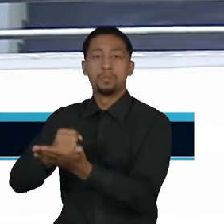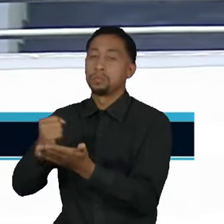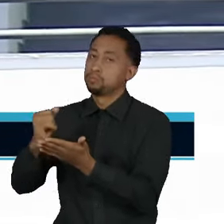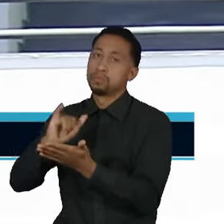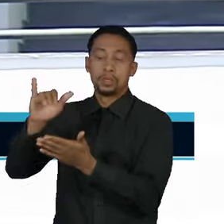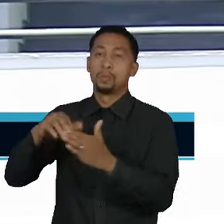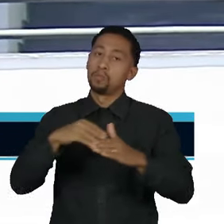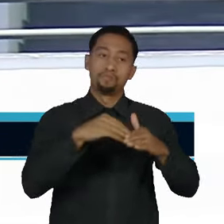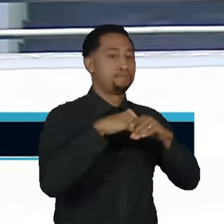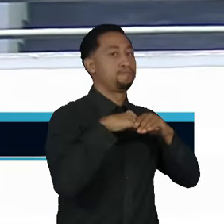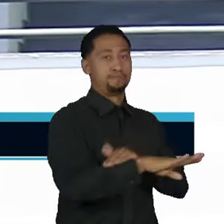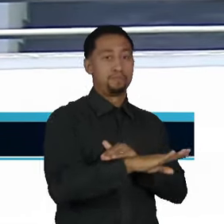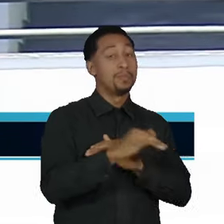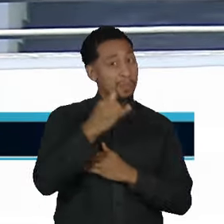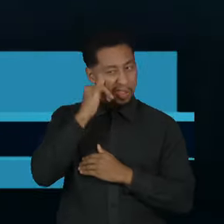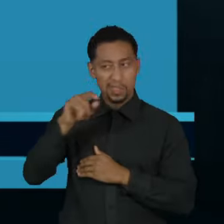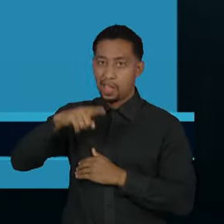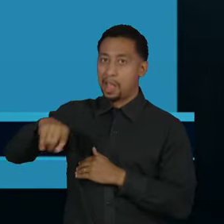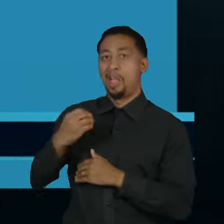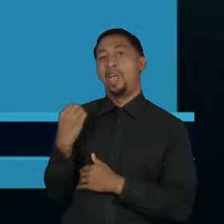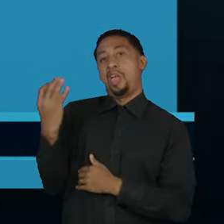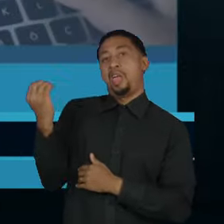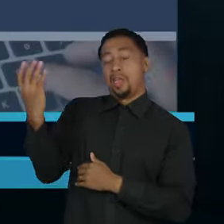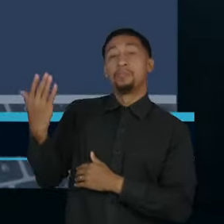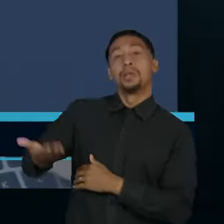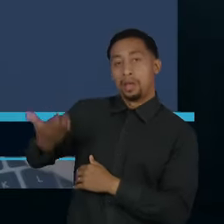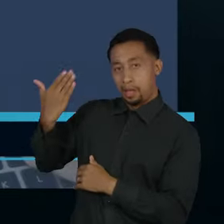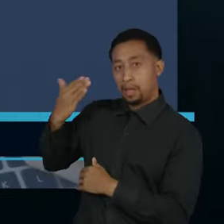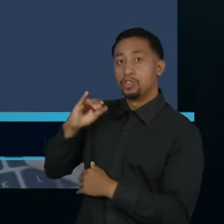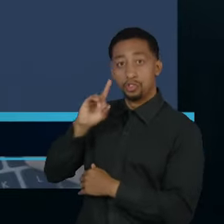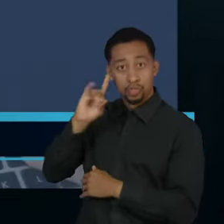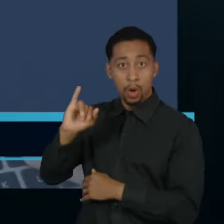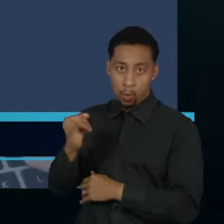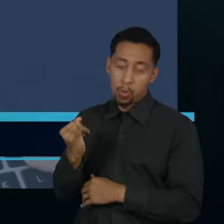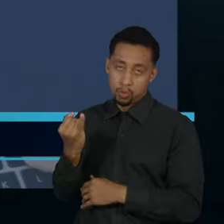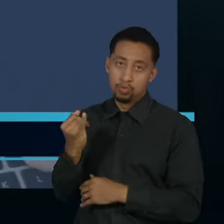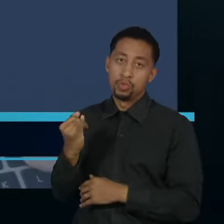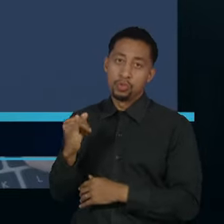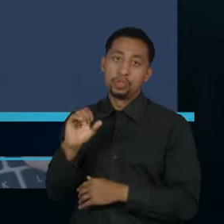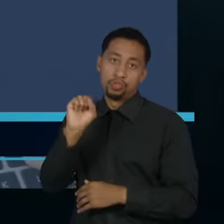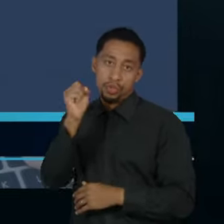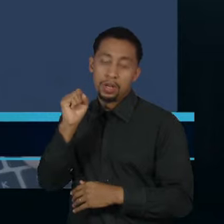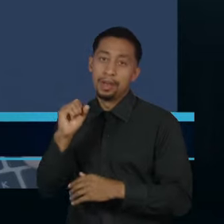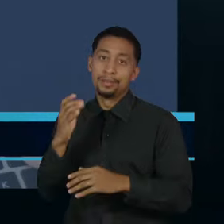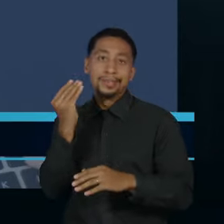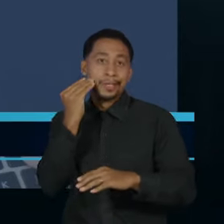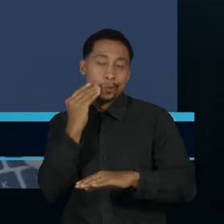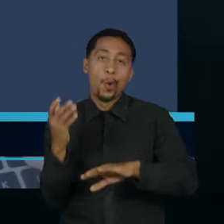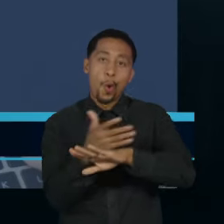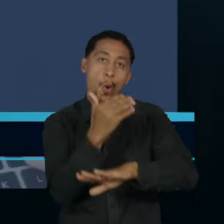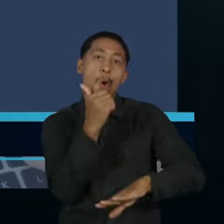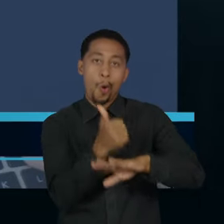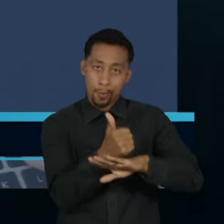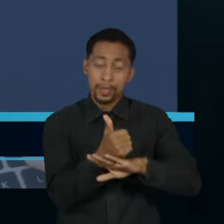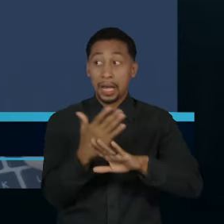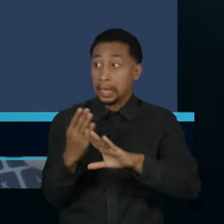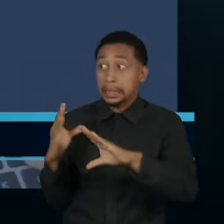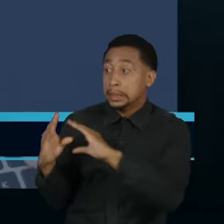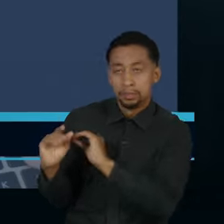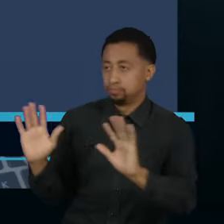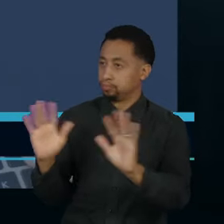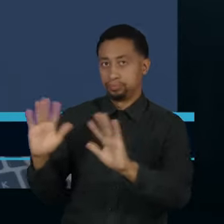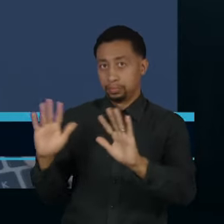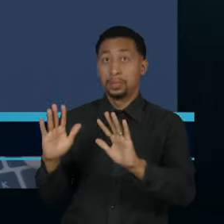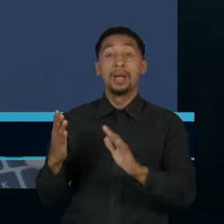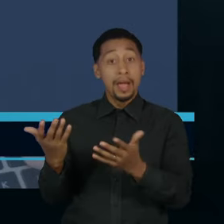uma tentativa de golpe de Estado. No pedido, a defesa do ex-presidente afirma que ele recebeu um convite para visitar Israel entre os